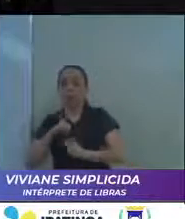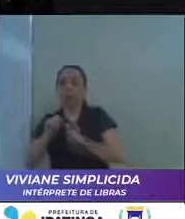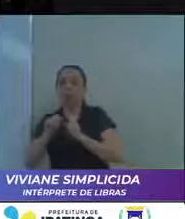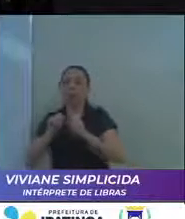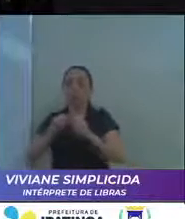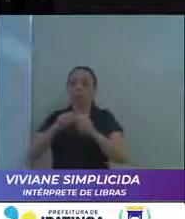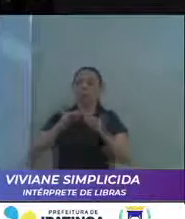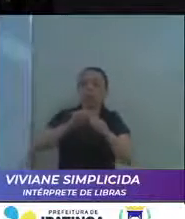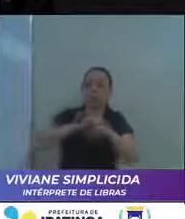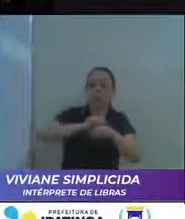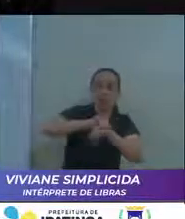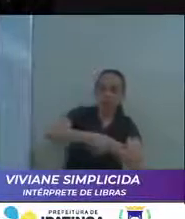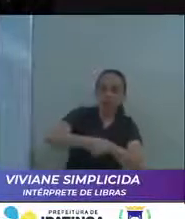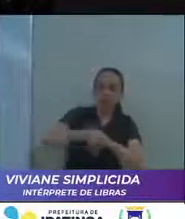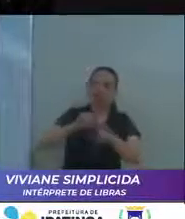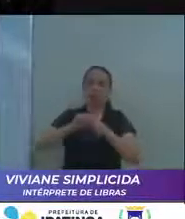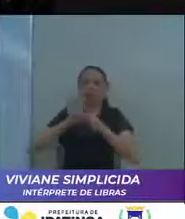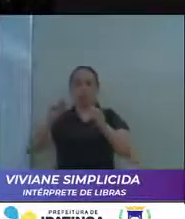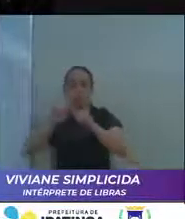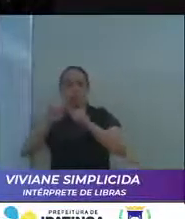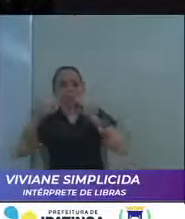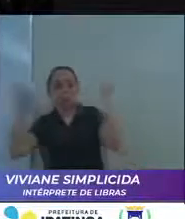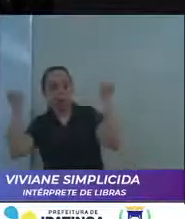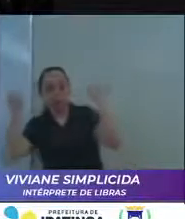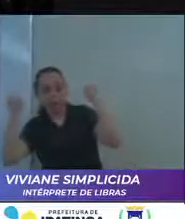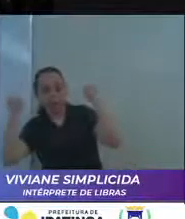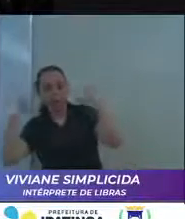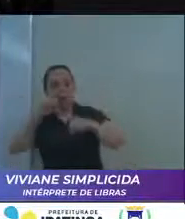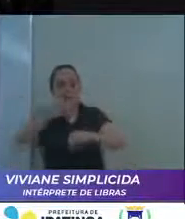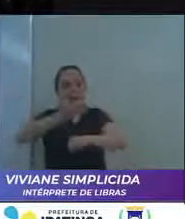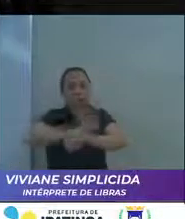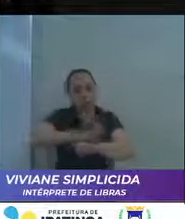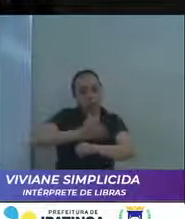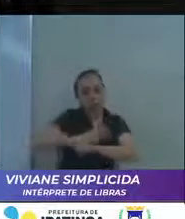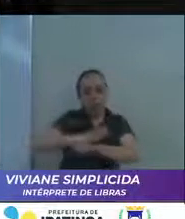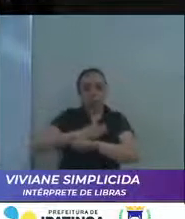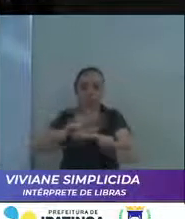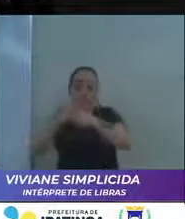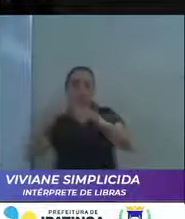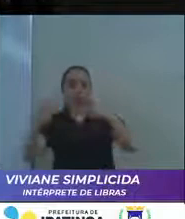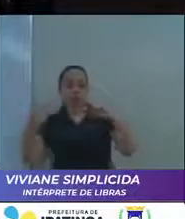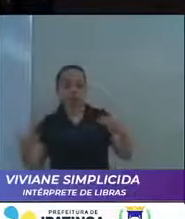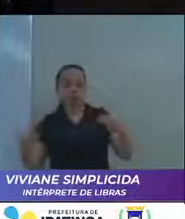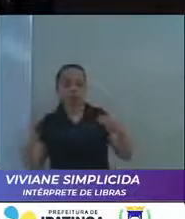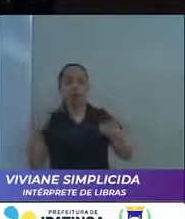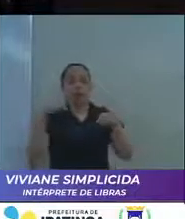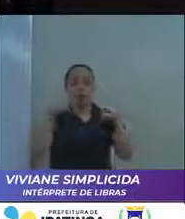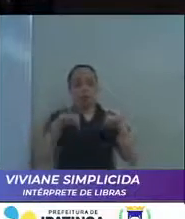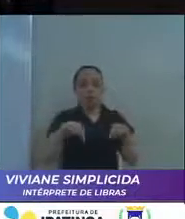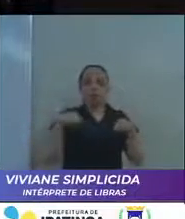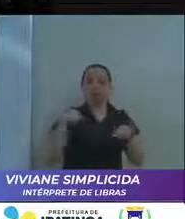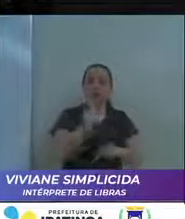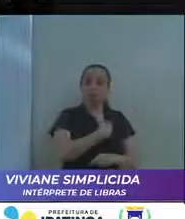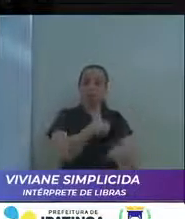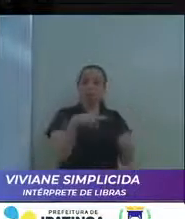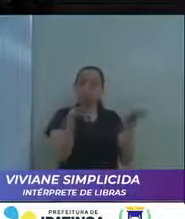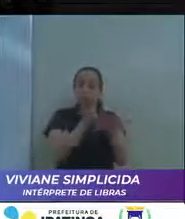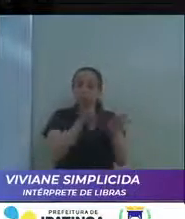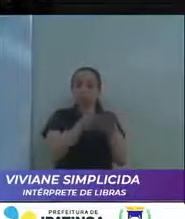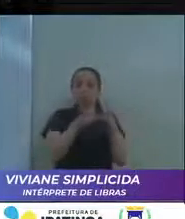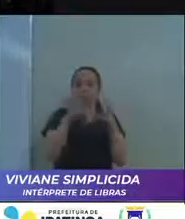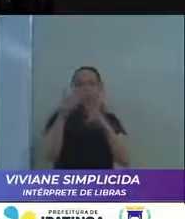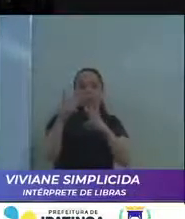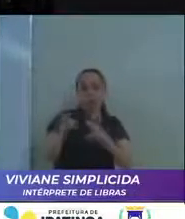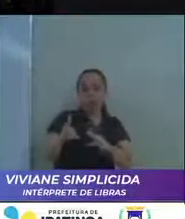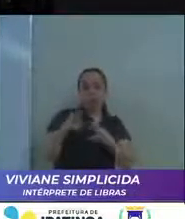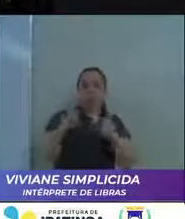ele precisa ter atividades, né, de musculação para evitar lesões. Aqui, a mesma coisa. Eu preciso